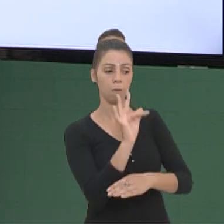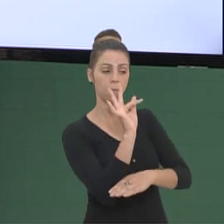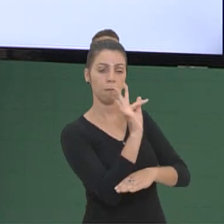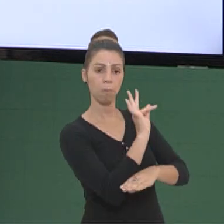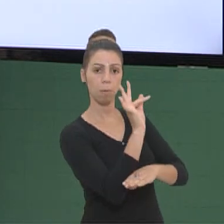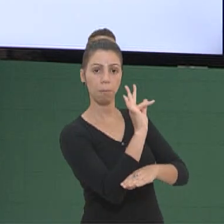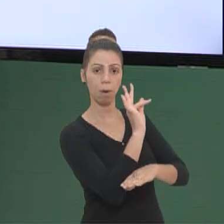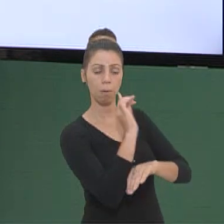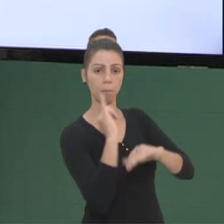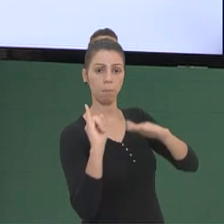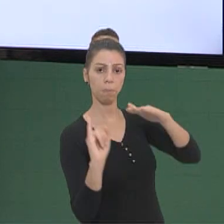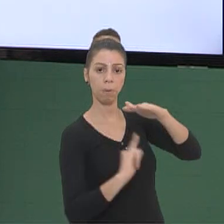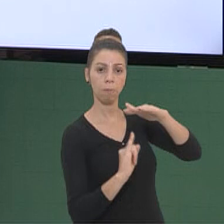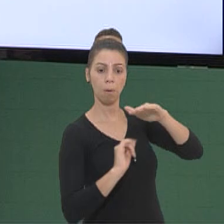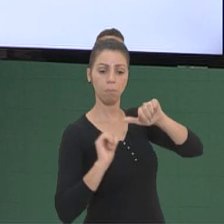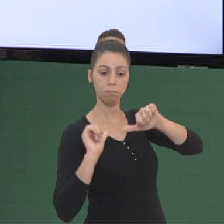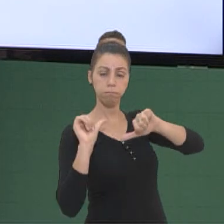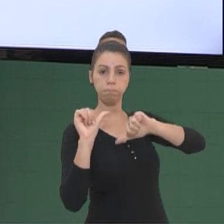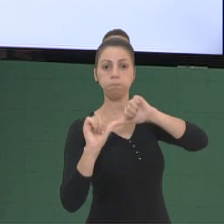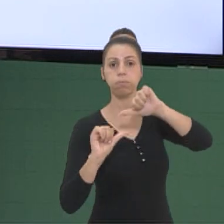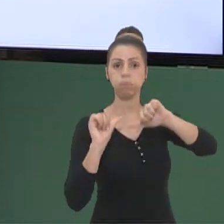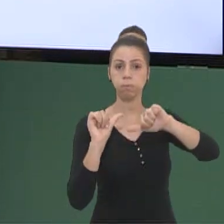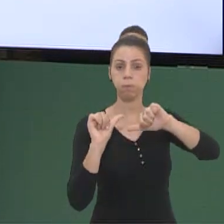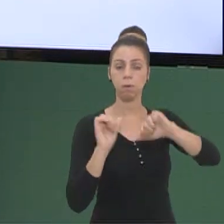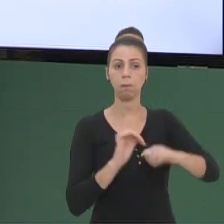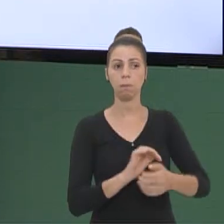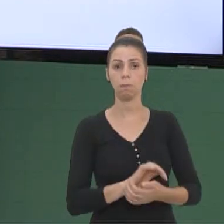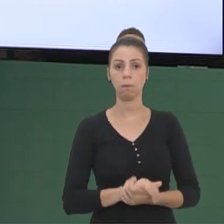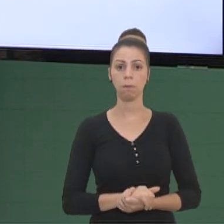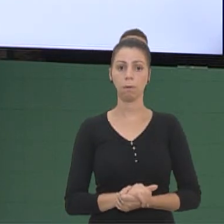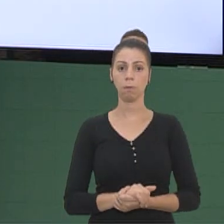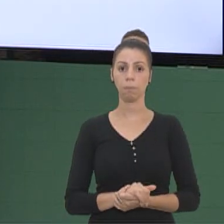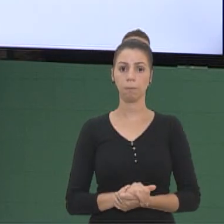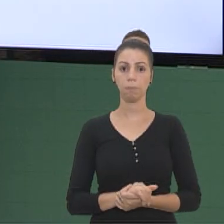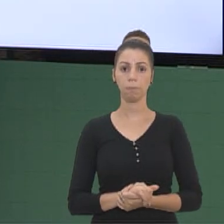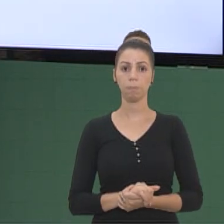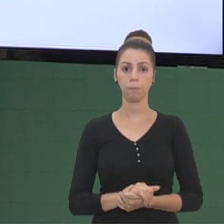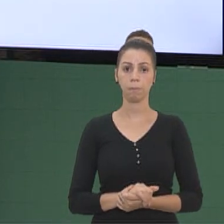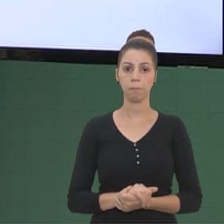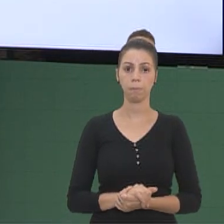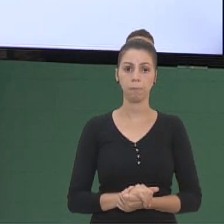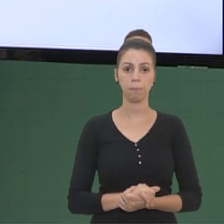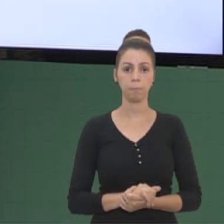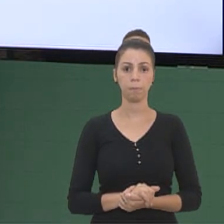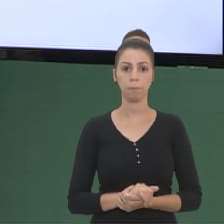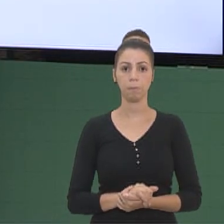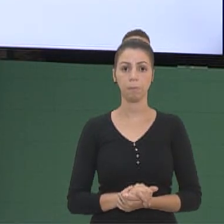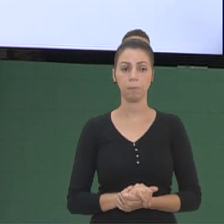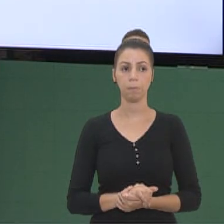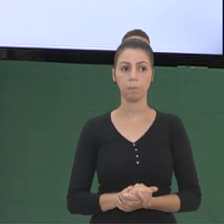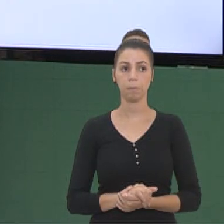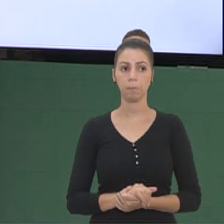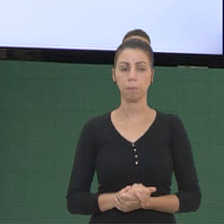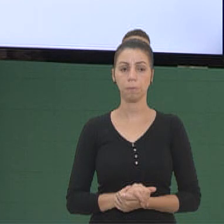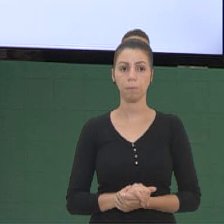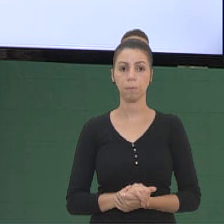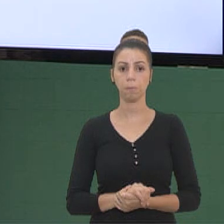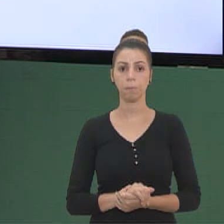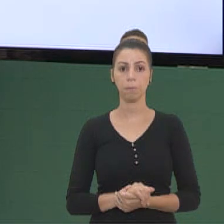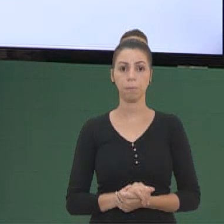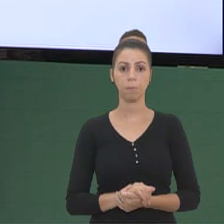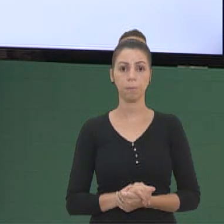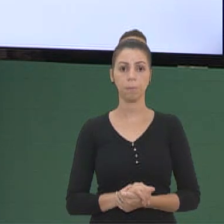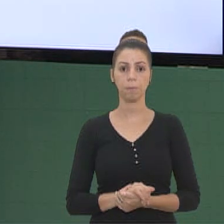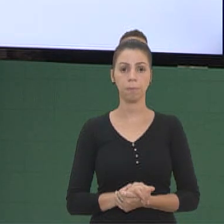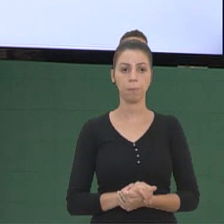para informal. No fumem durante el viaje. Ficaria no fumes durante